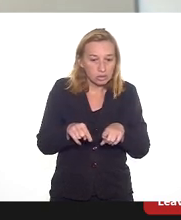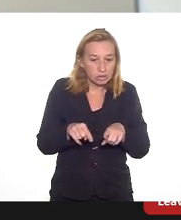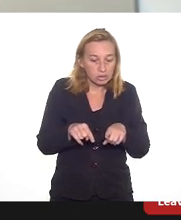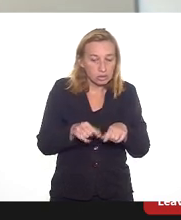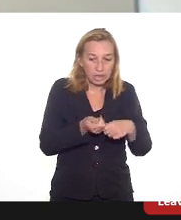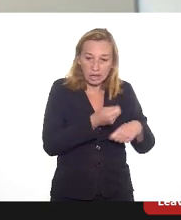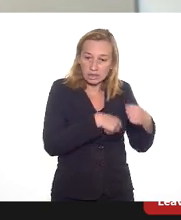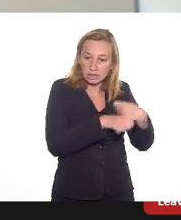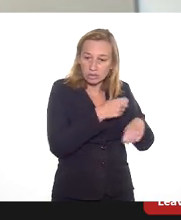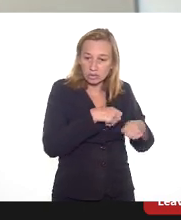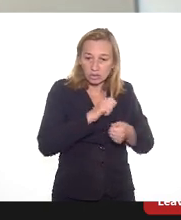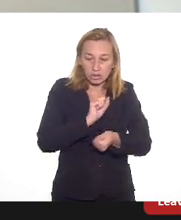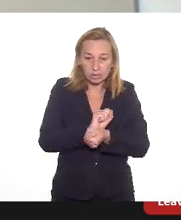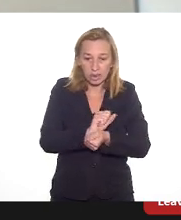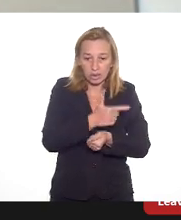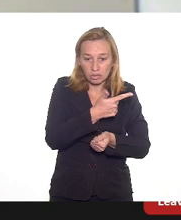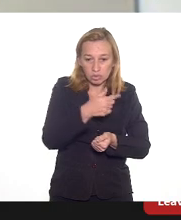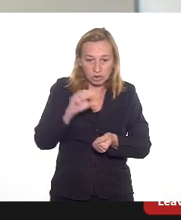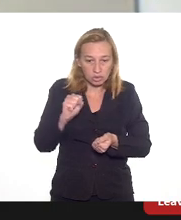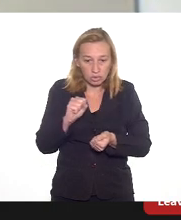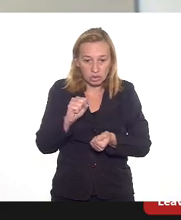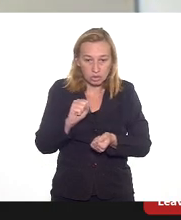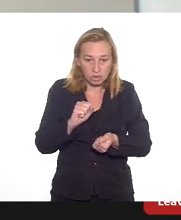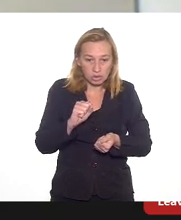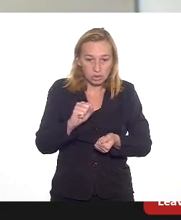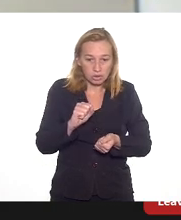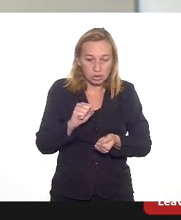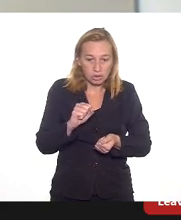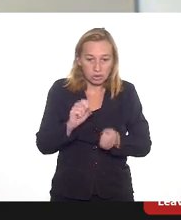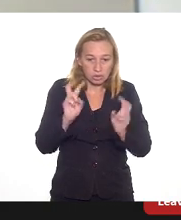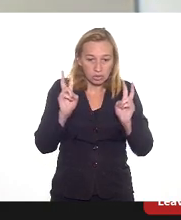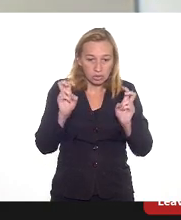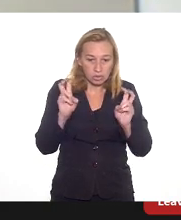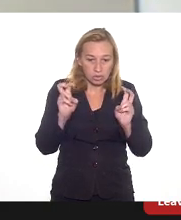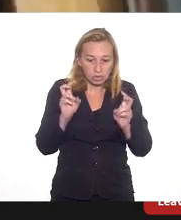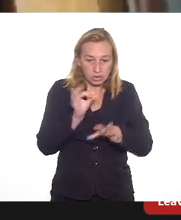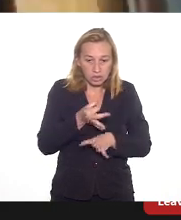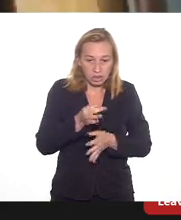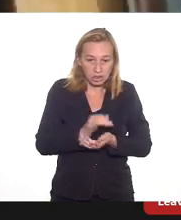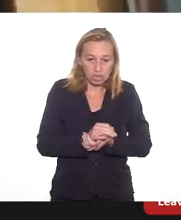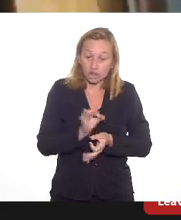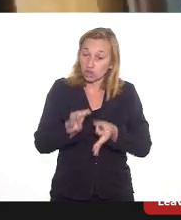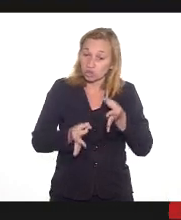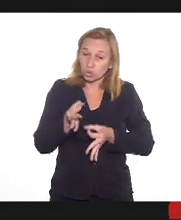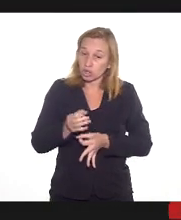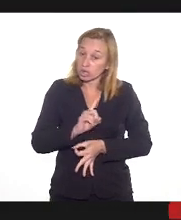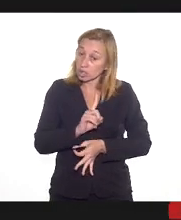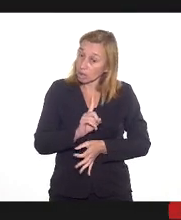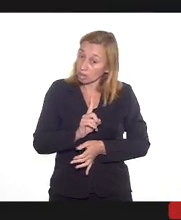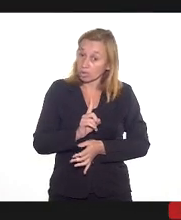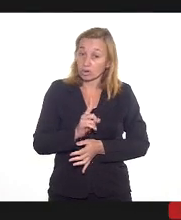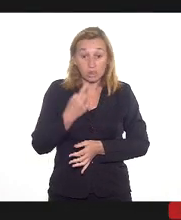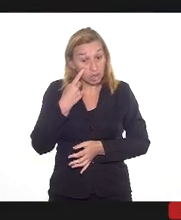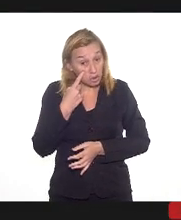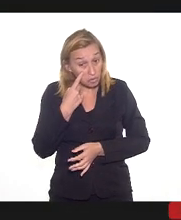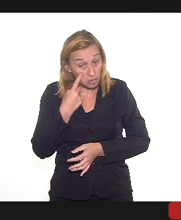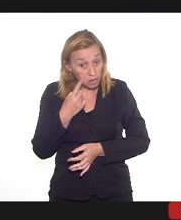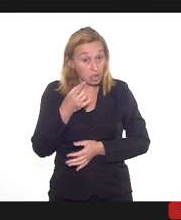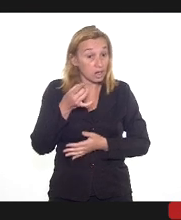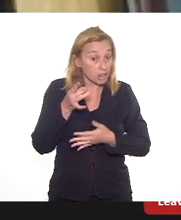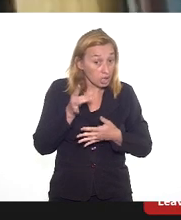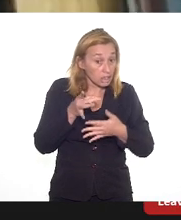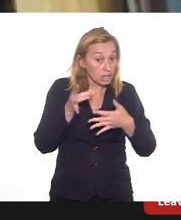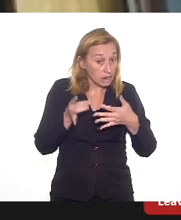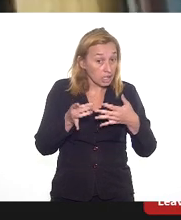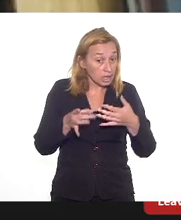administrativo esteja congelado desde 2018. Tem alguma questão legal específica sobre não, isso? Jurídica, a princípio, não. A gente tem que ver no caso a caso, né?